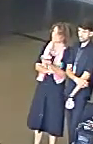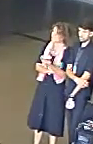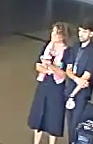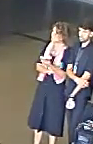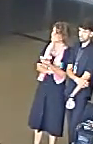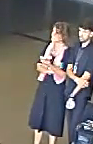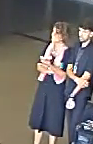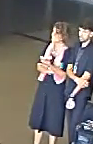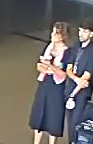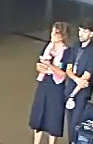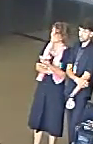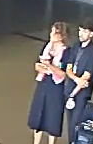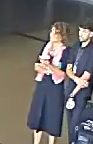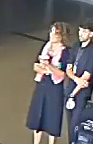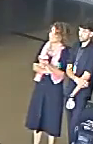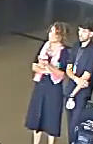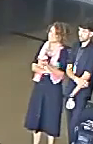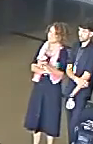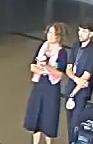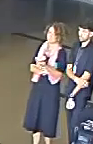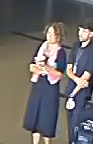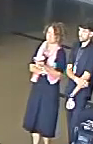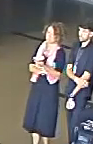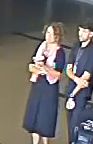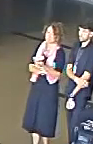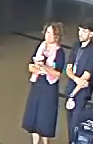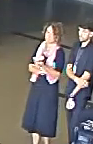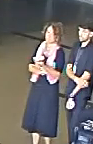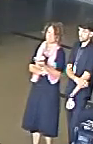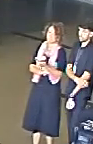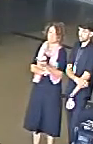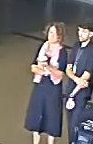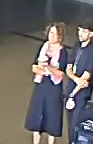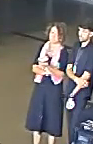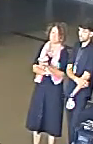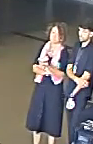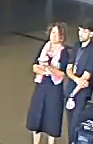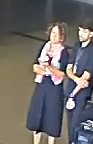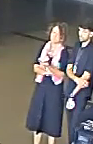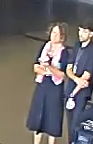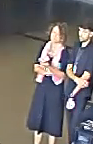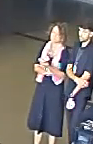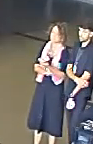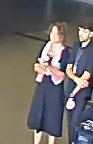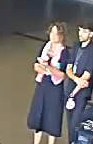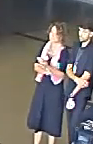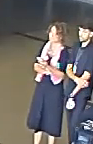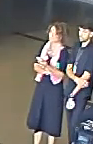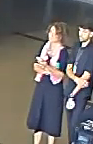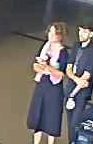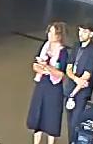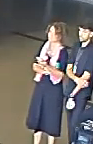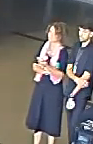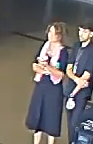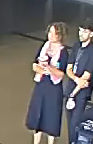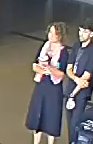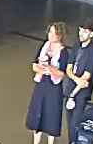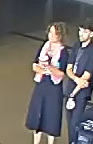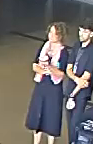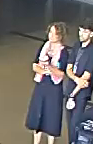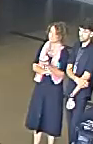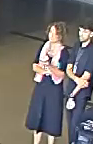indo a encontro das pessoas também temos uma grande reunião na semana que vem no sul de Minas em Varginha e e vocês podem ter